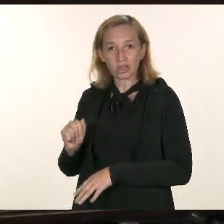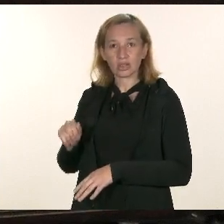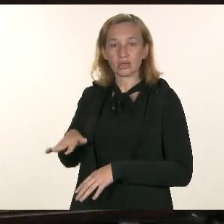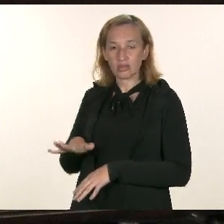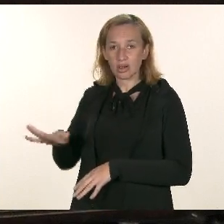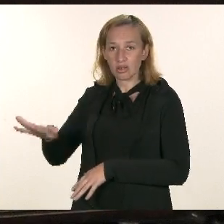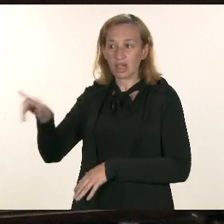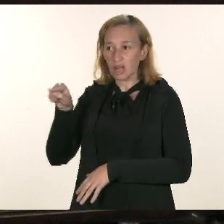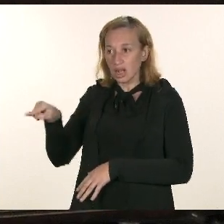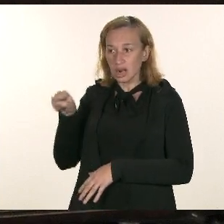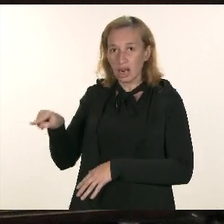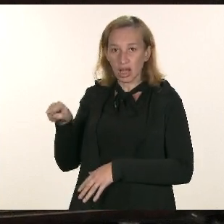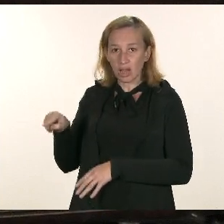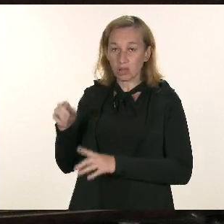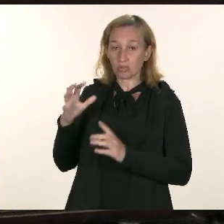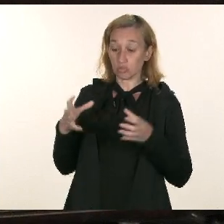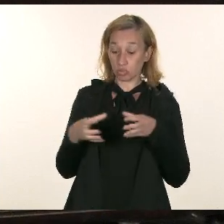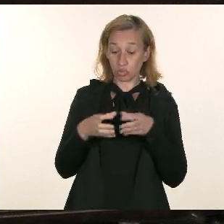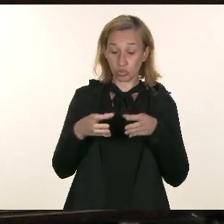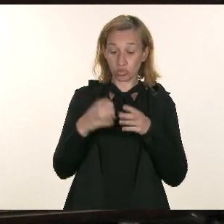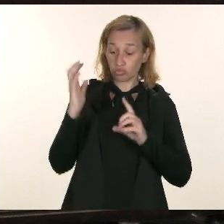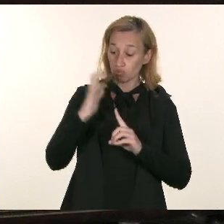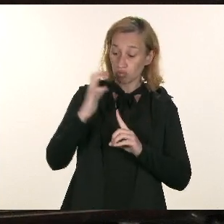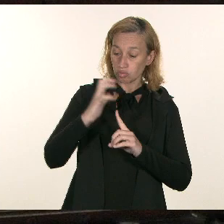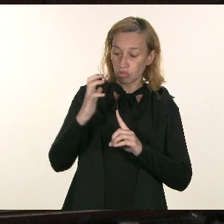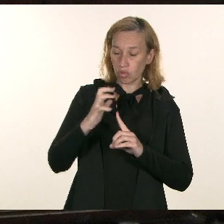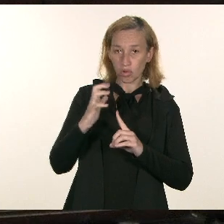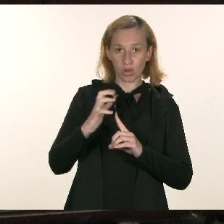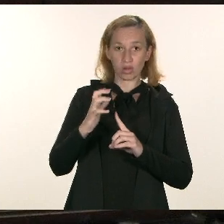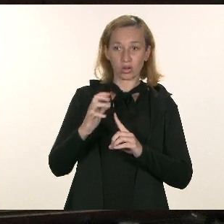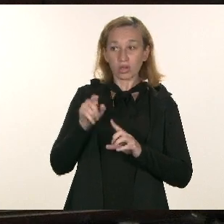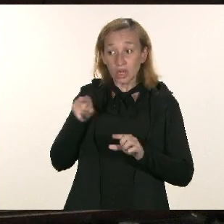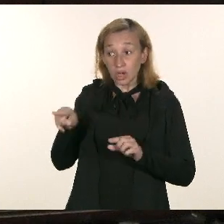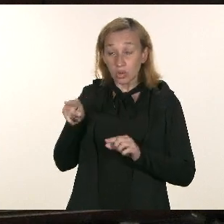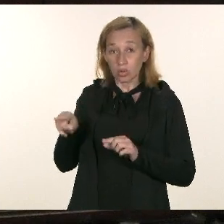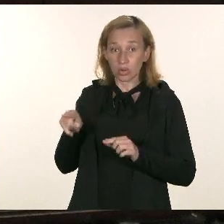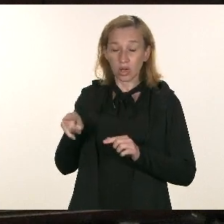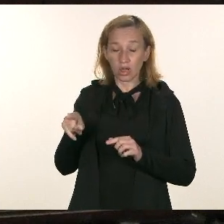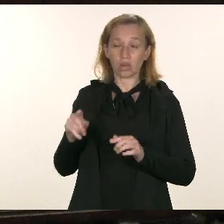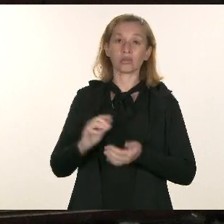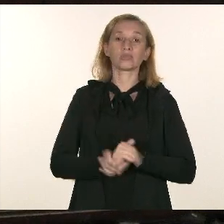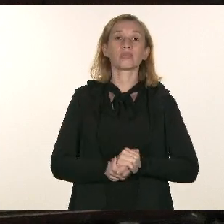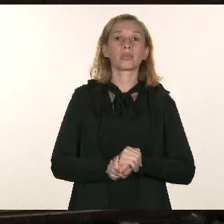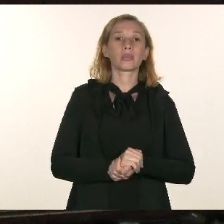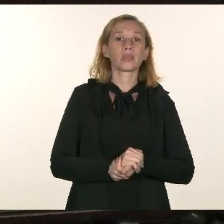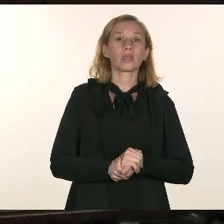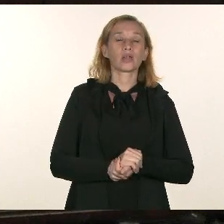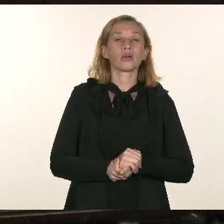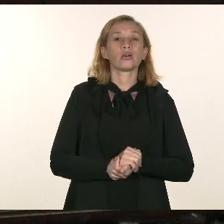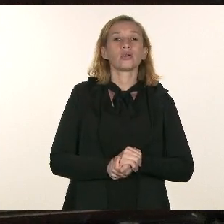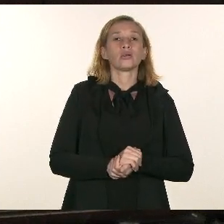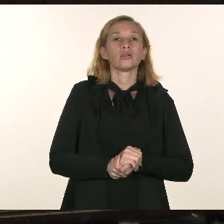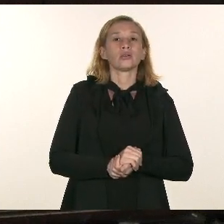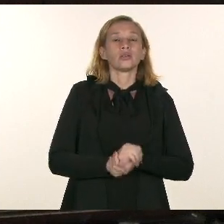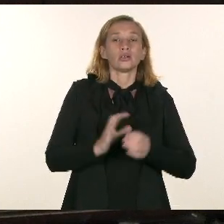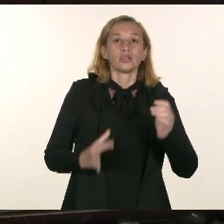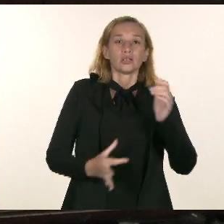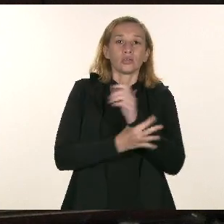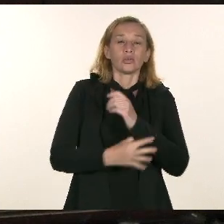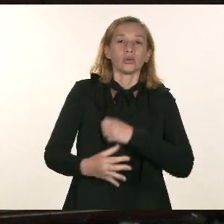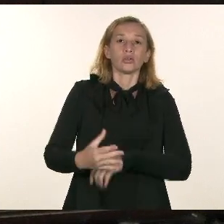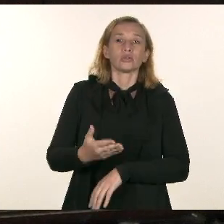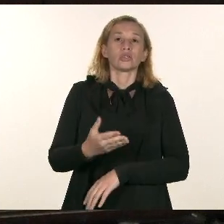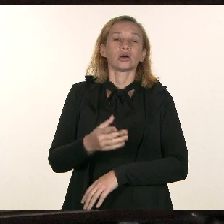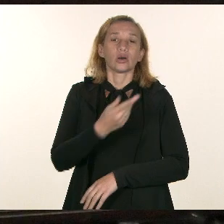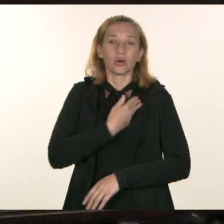tem aterrorizado não só o cidadão de bem, mas aquela comunidade como todo o seu entorno, aos olhos da segurança pública,